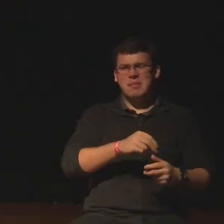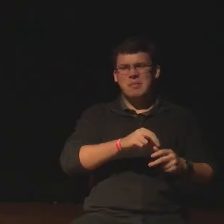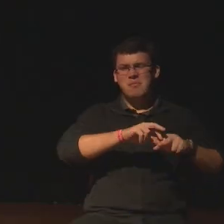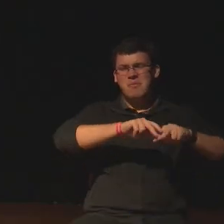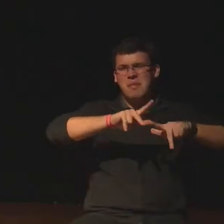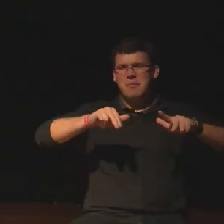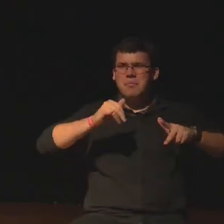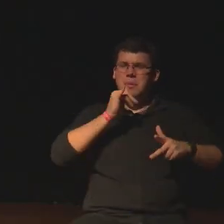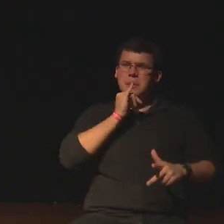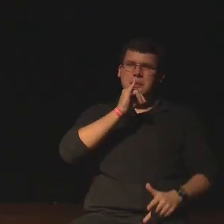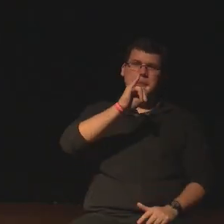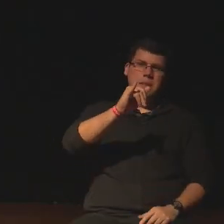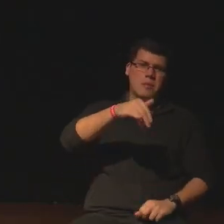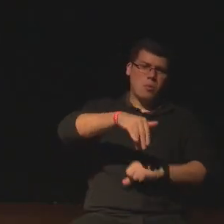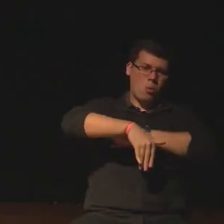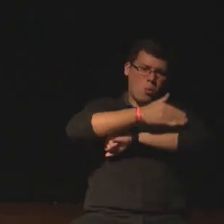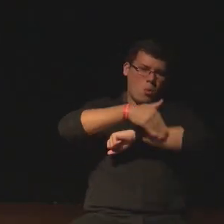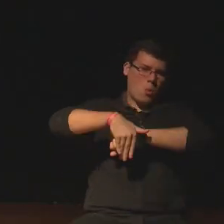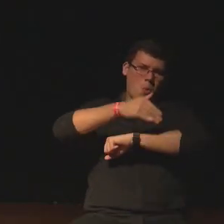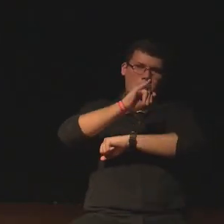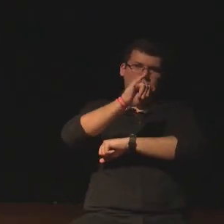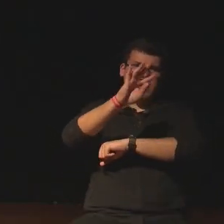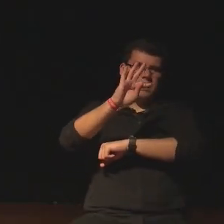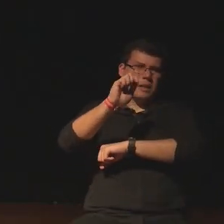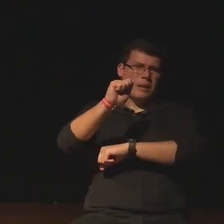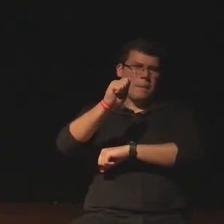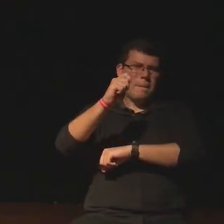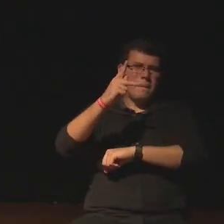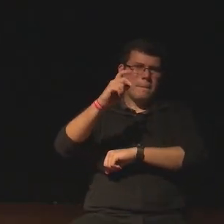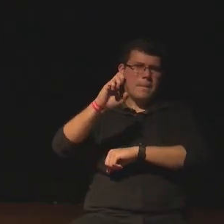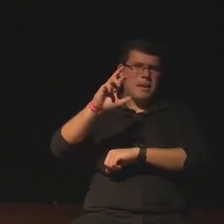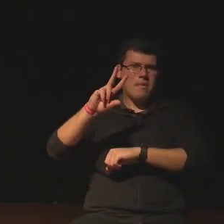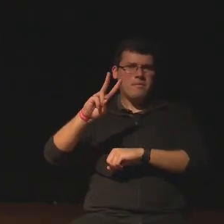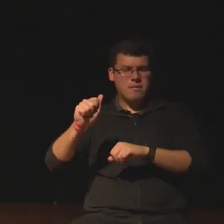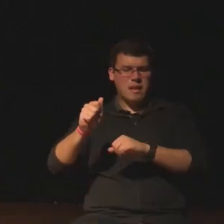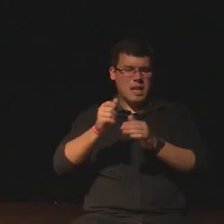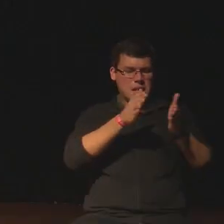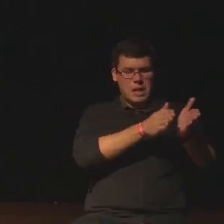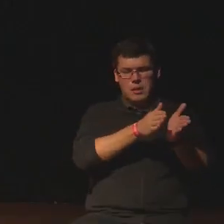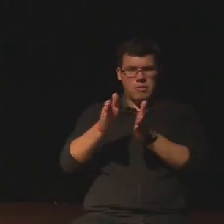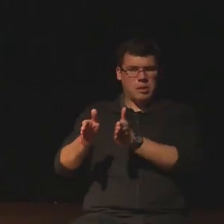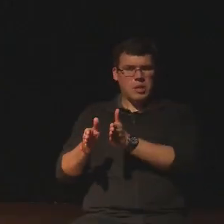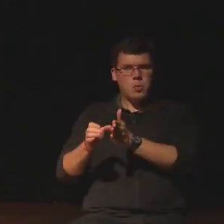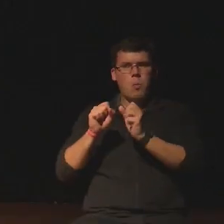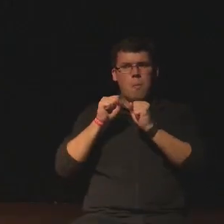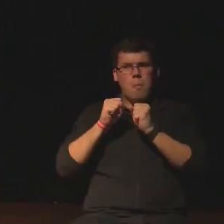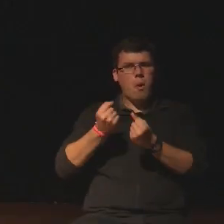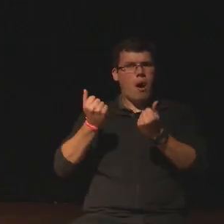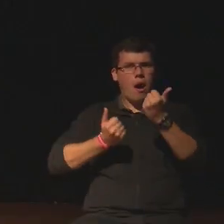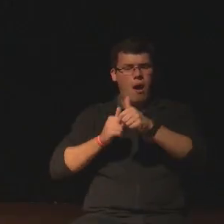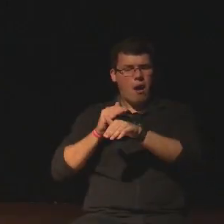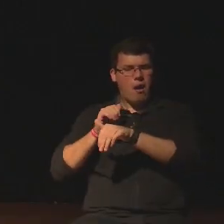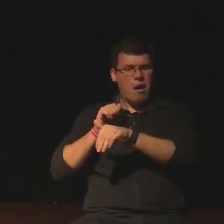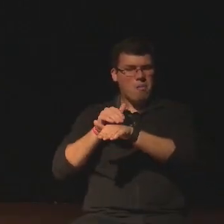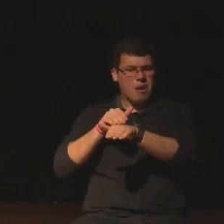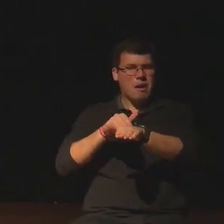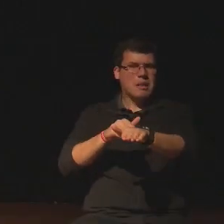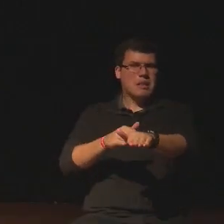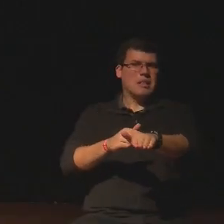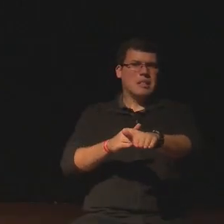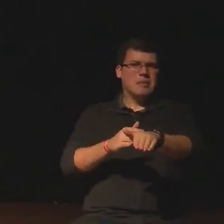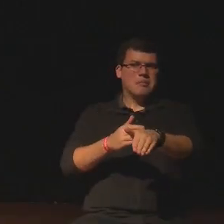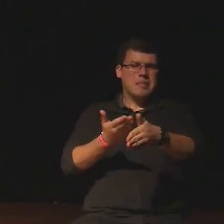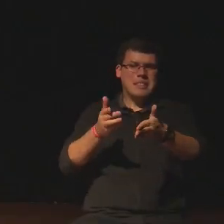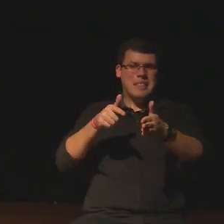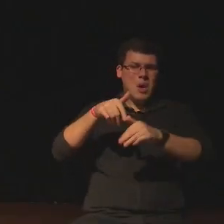dos 2 lados, a Itapeva tem um fluxo de um país ali. Ela é estreita e pode parar carro de qualquer jeito. Então, assim, tem uma série